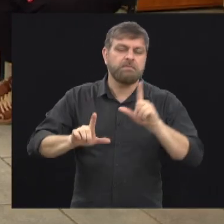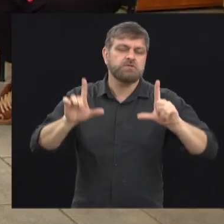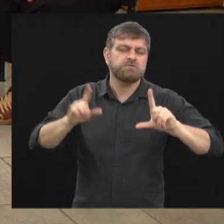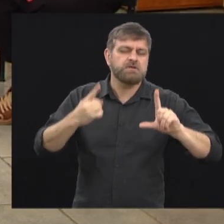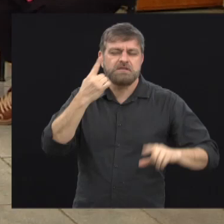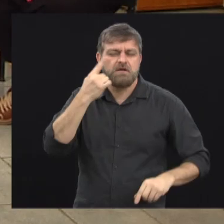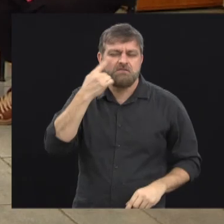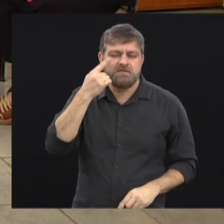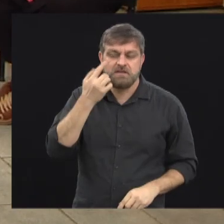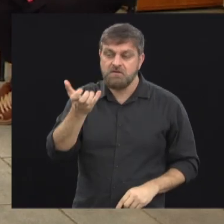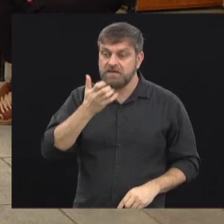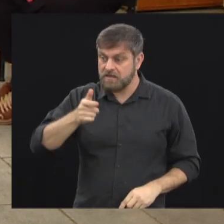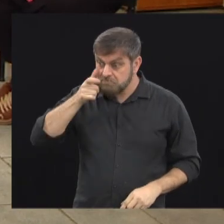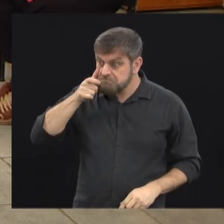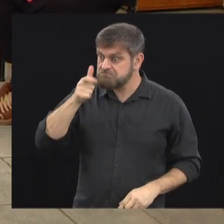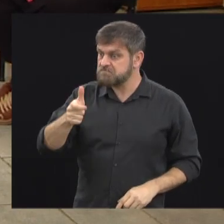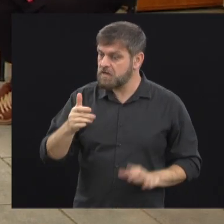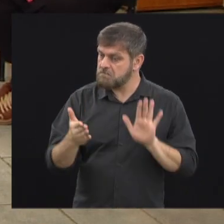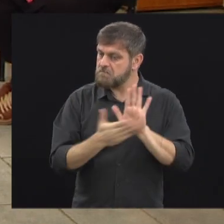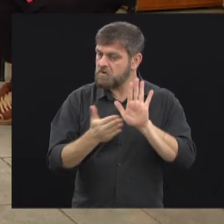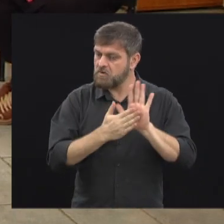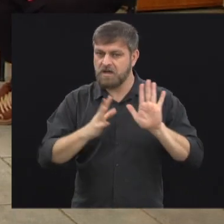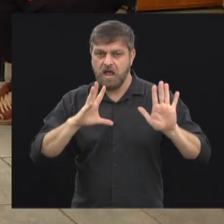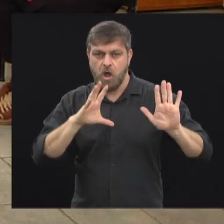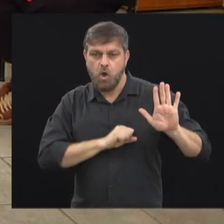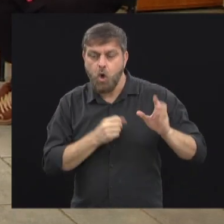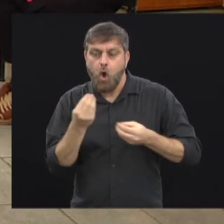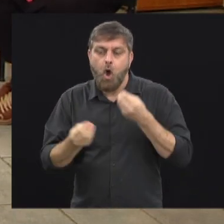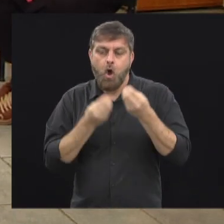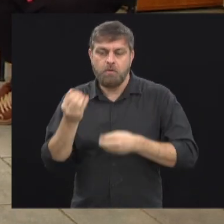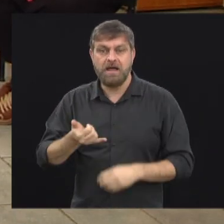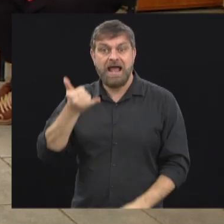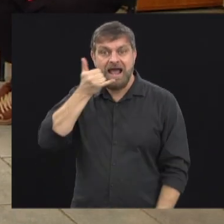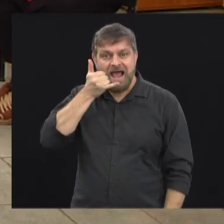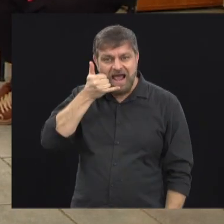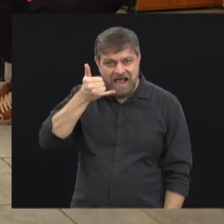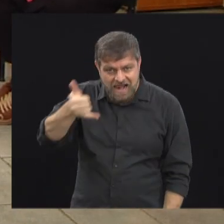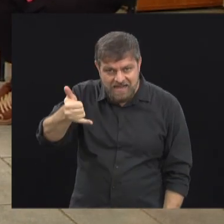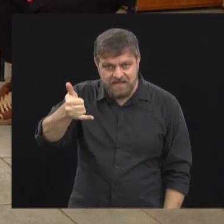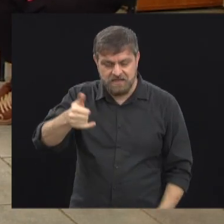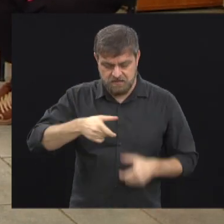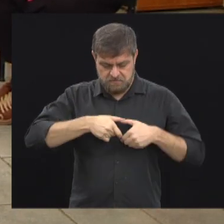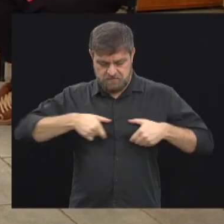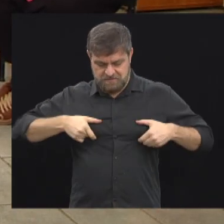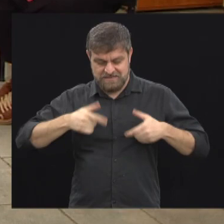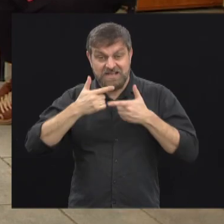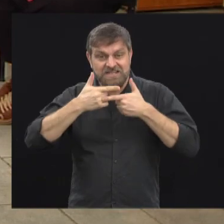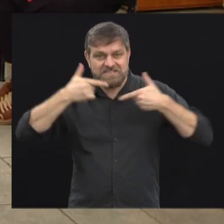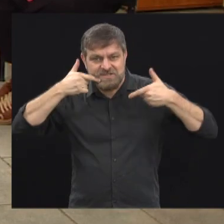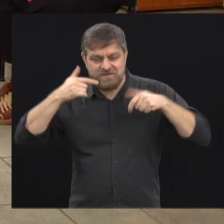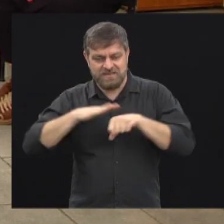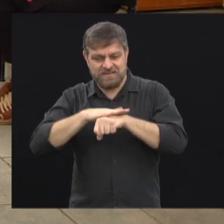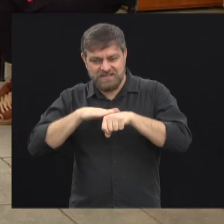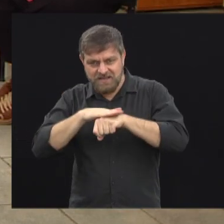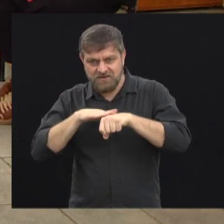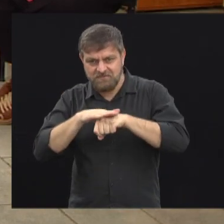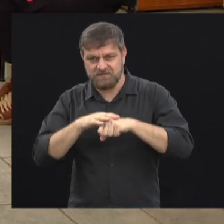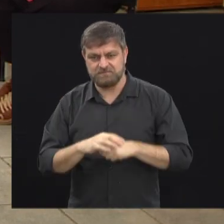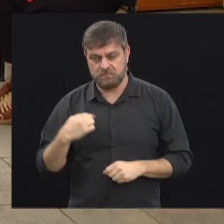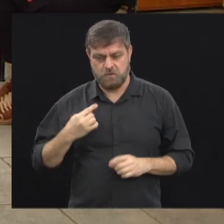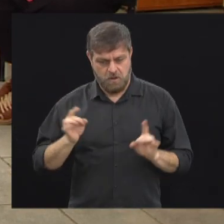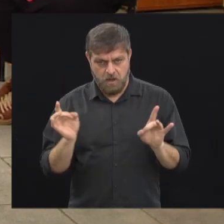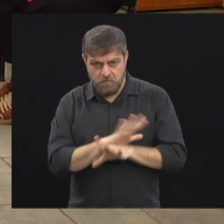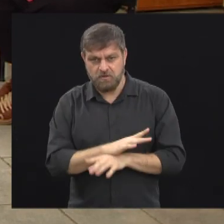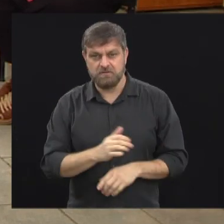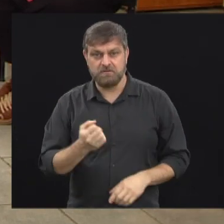repente tem interesse, gostou da proposta, entre em contato com vocês. Liga aqui para a Sorri, que a gente vai conversar. Estamos aí.